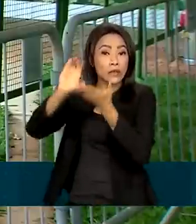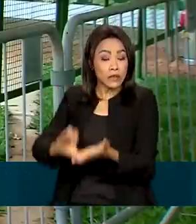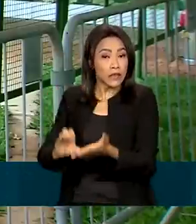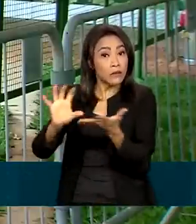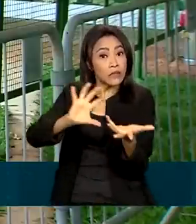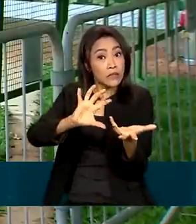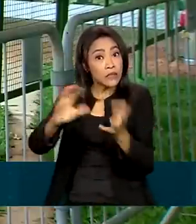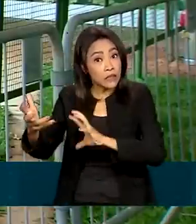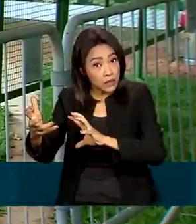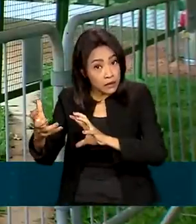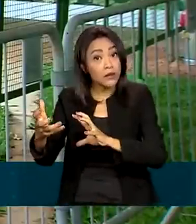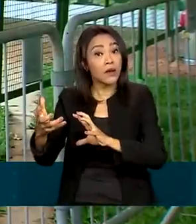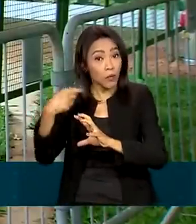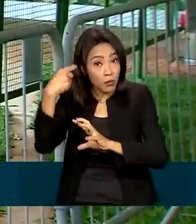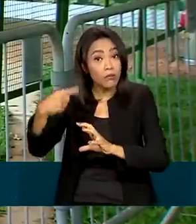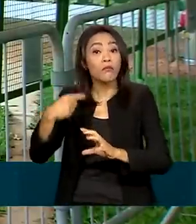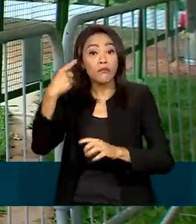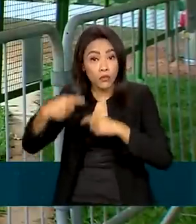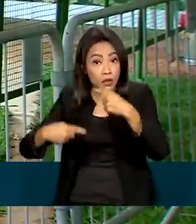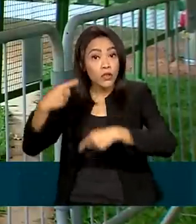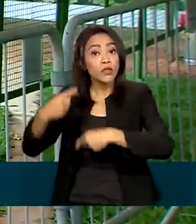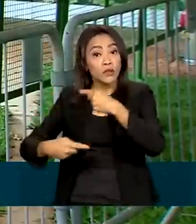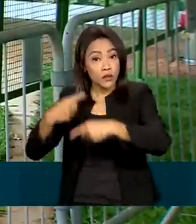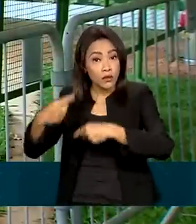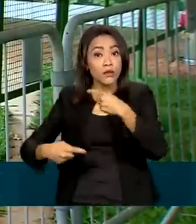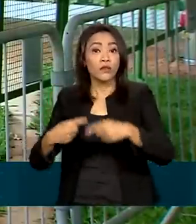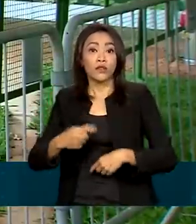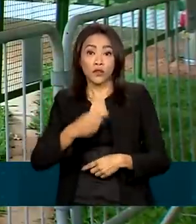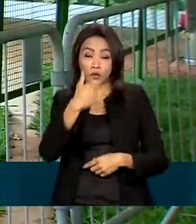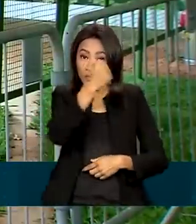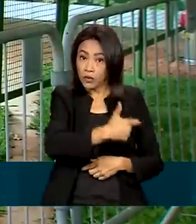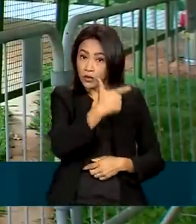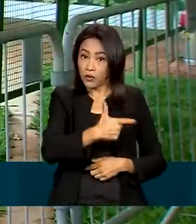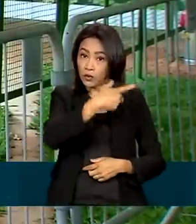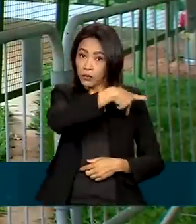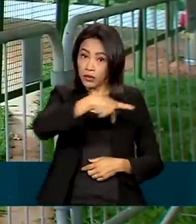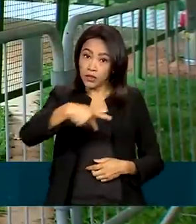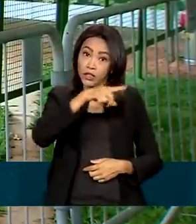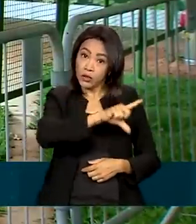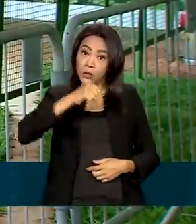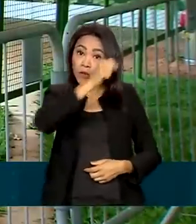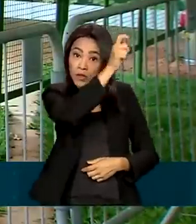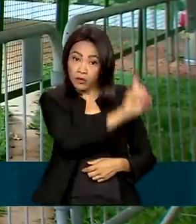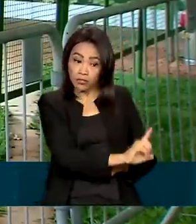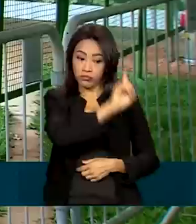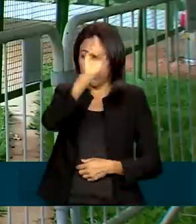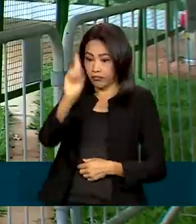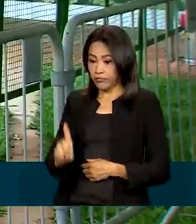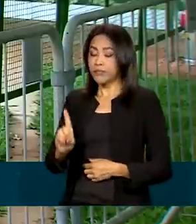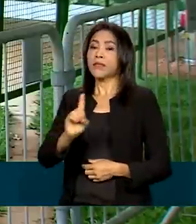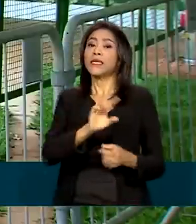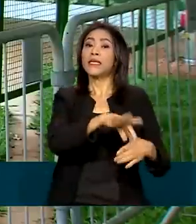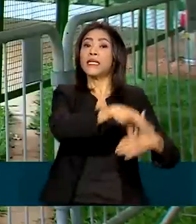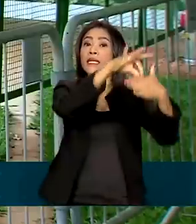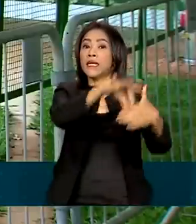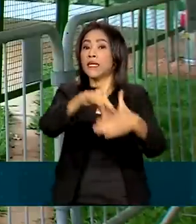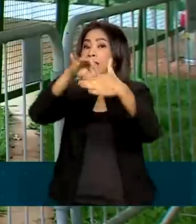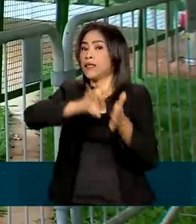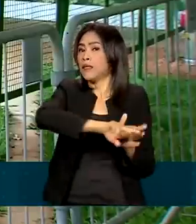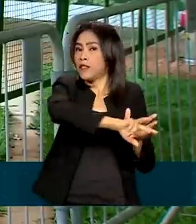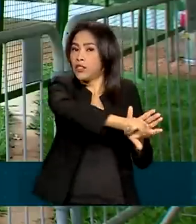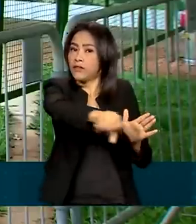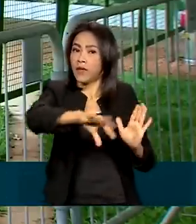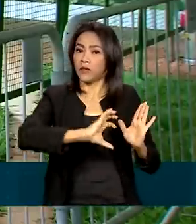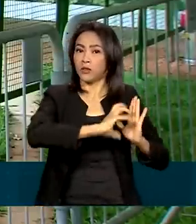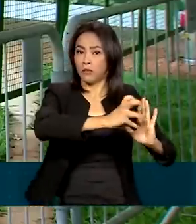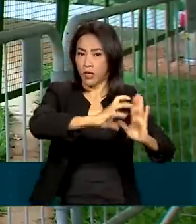né, com a presença do vice-presidente eleito Geraldo Alckmin e líderes de vários partidos. Ainda pela manhã, né, integrantes do